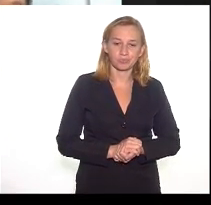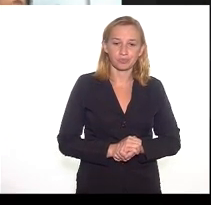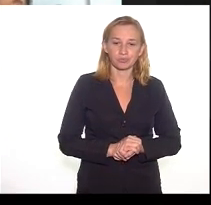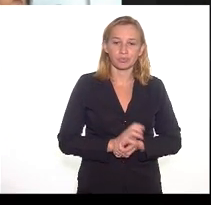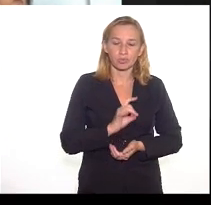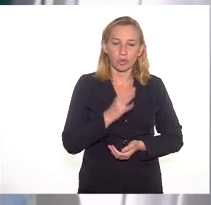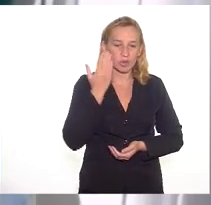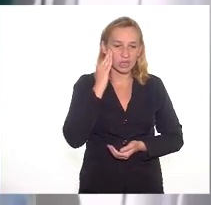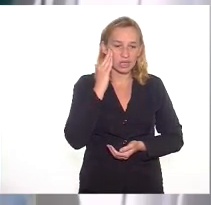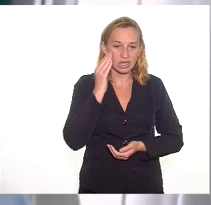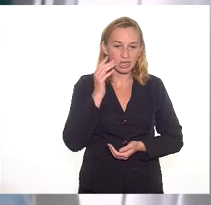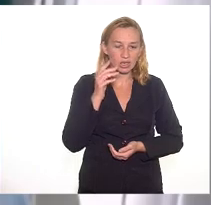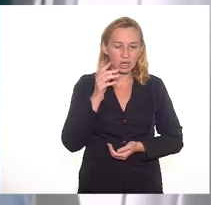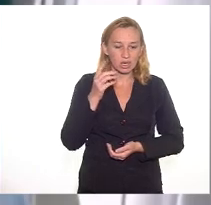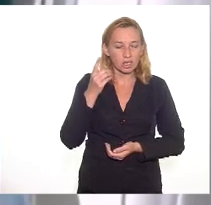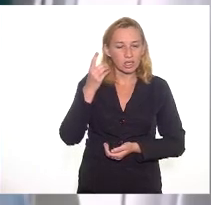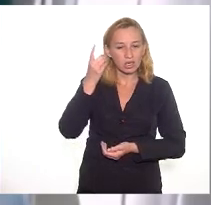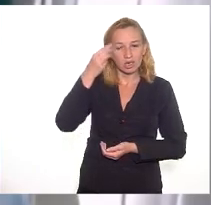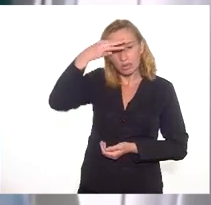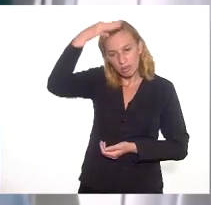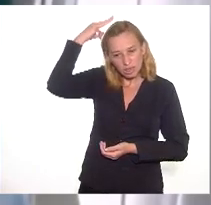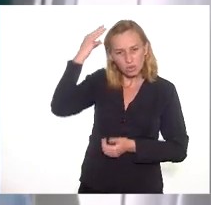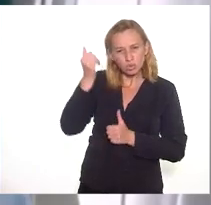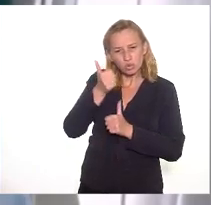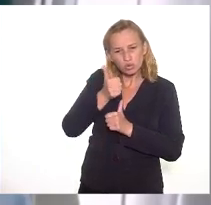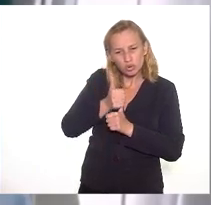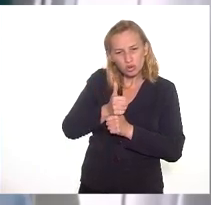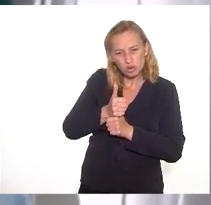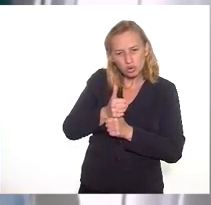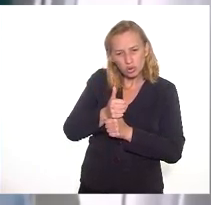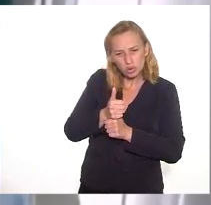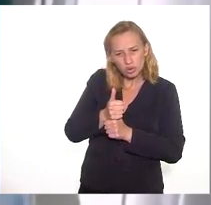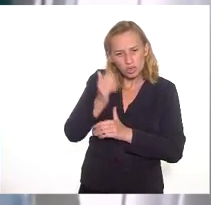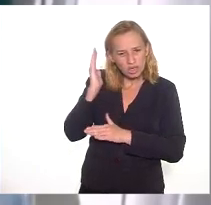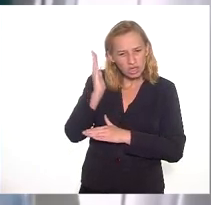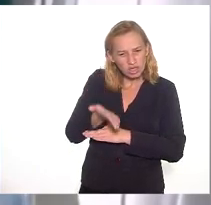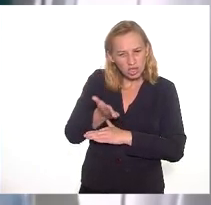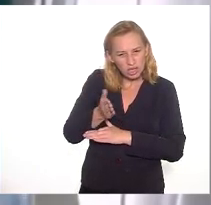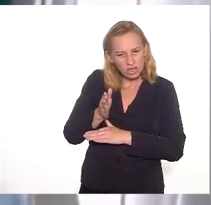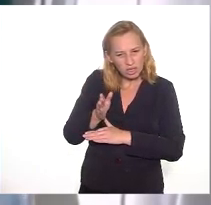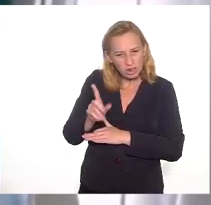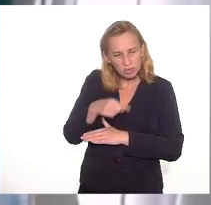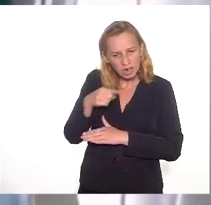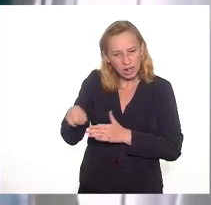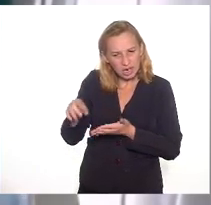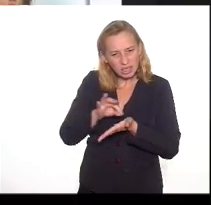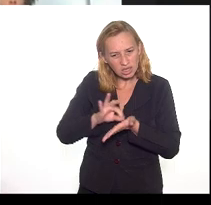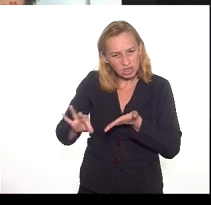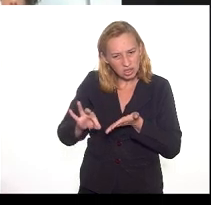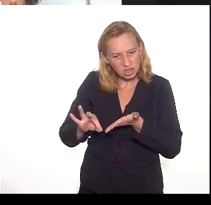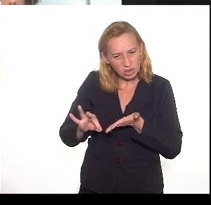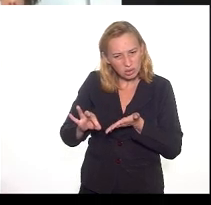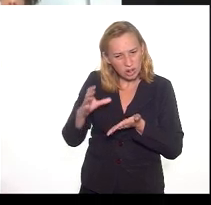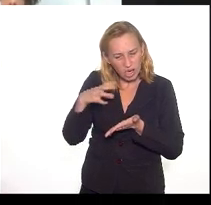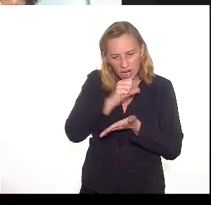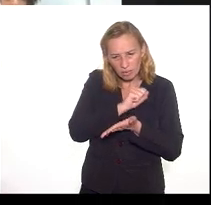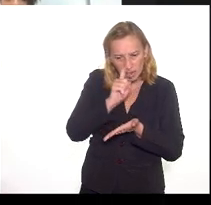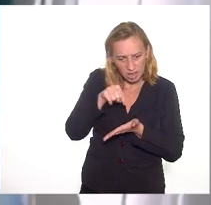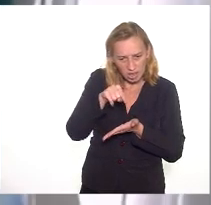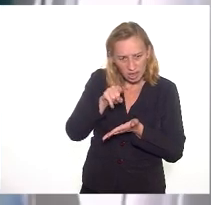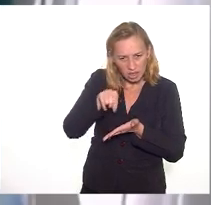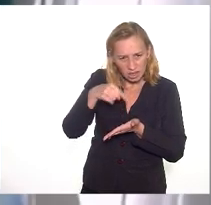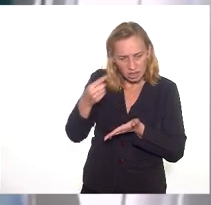Só para entender, presidente. Então, Márcio, no substitutivo, aplica-se de imediato a suspensão da inscrição, é isso? De imediato. E